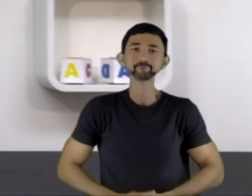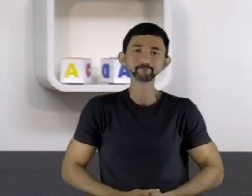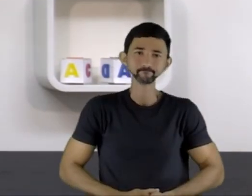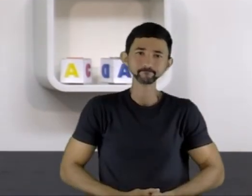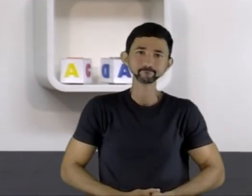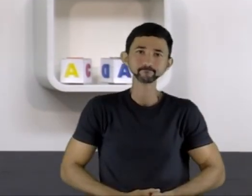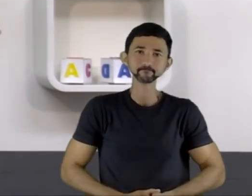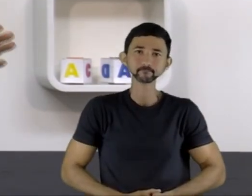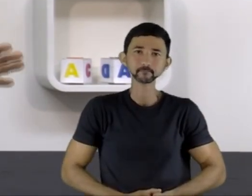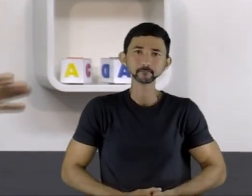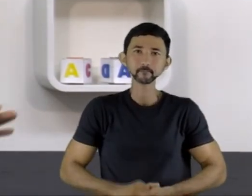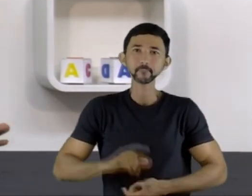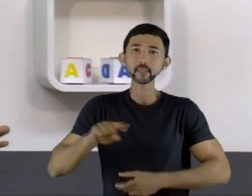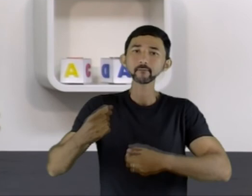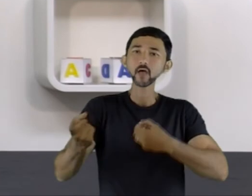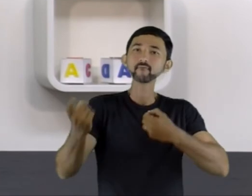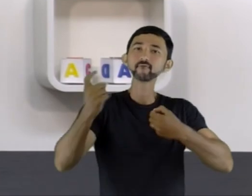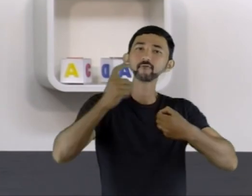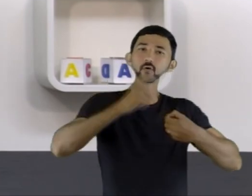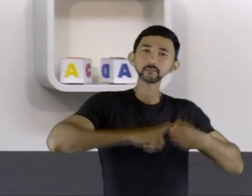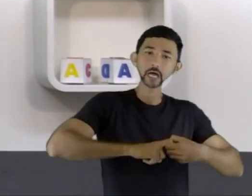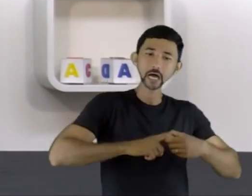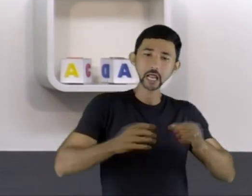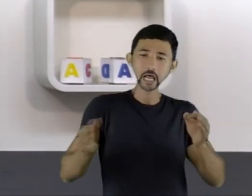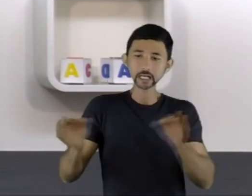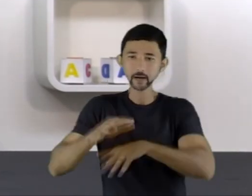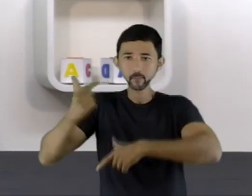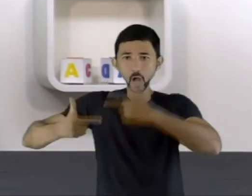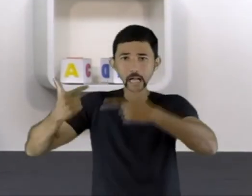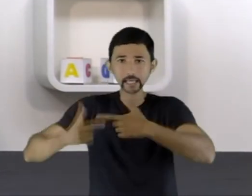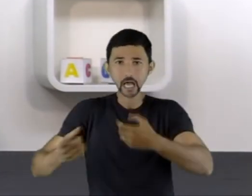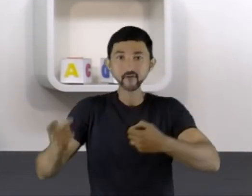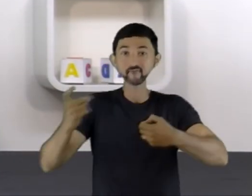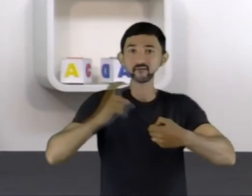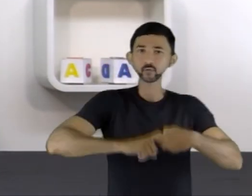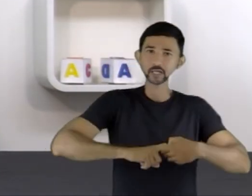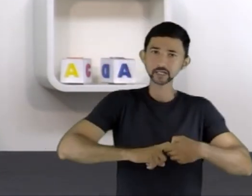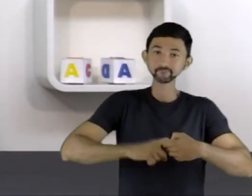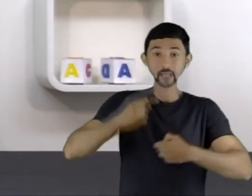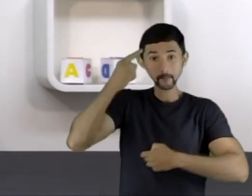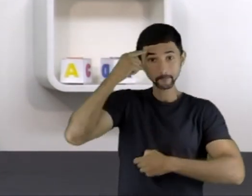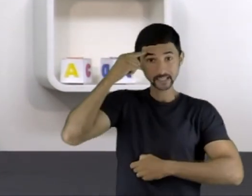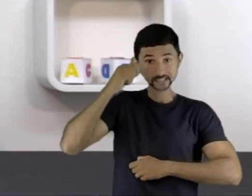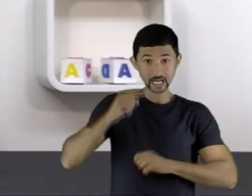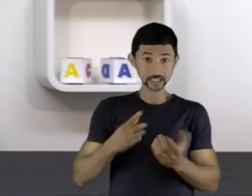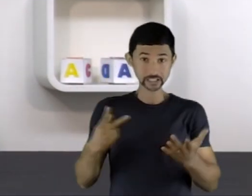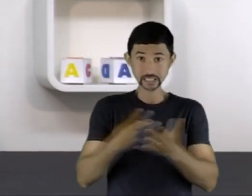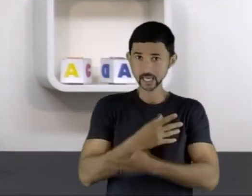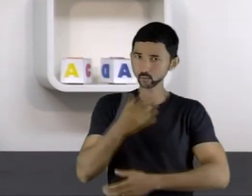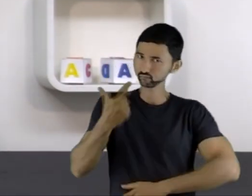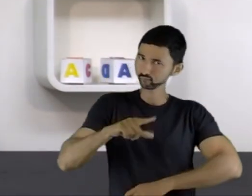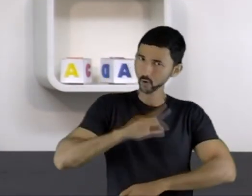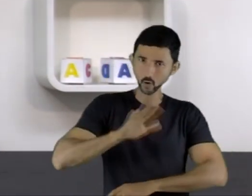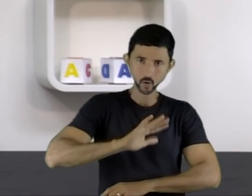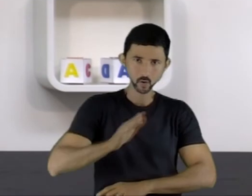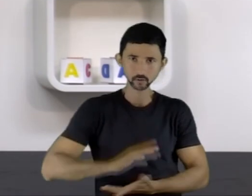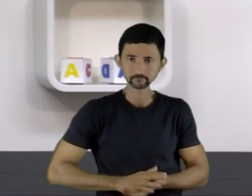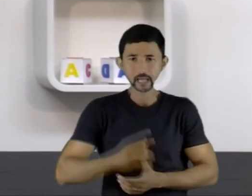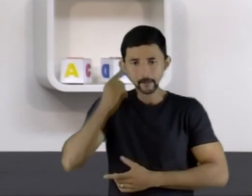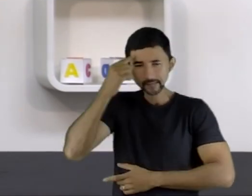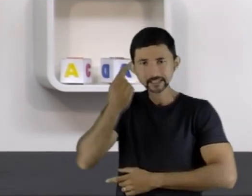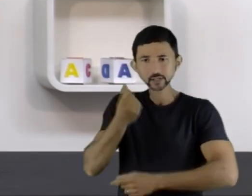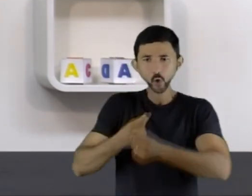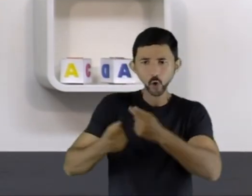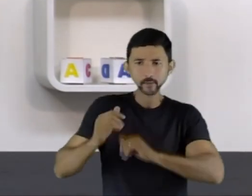E quando voltaram, acabou a guerra, eles não cometeram o mesmo erro, né? Eles ficaram de olho na economia e conseguiram